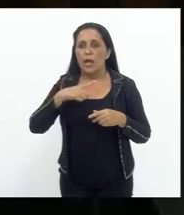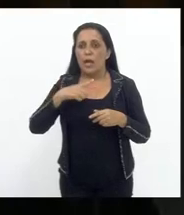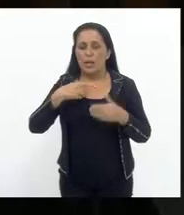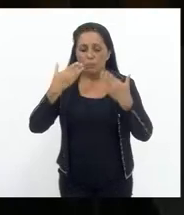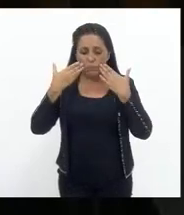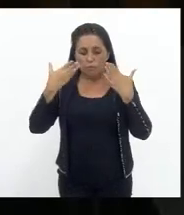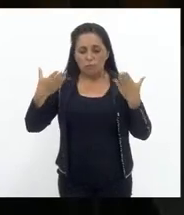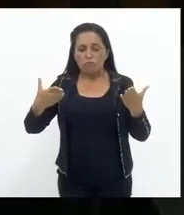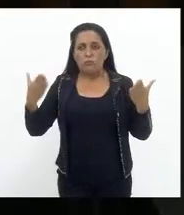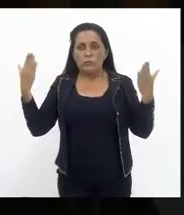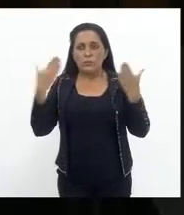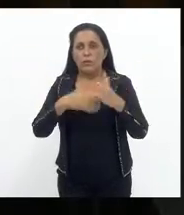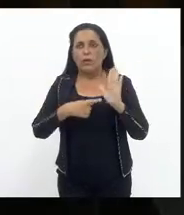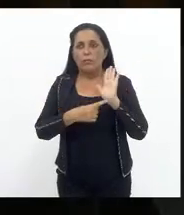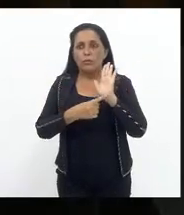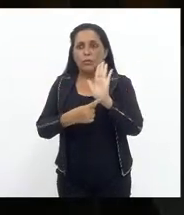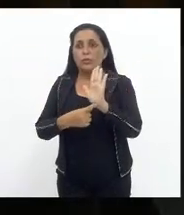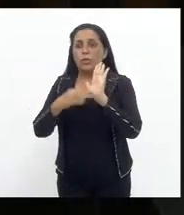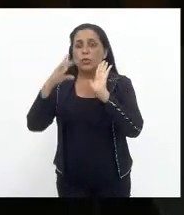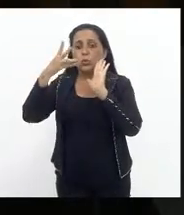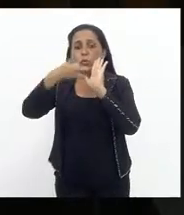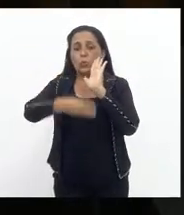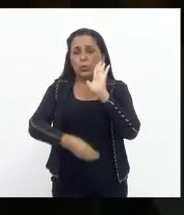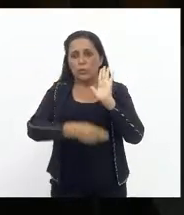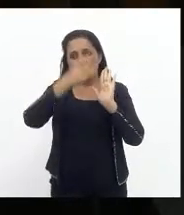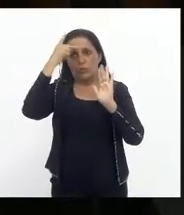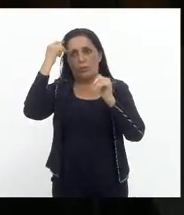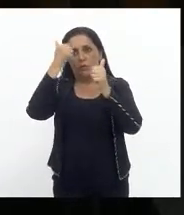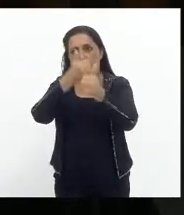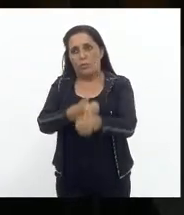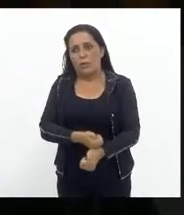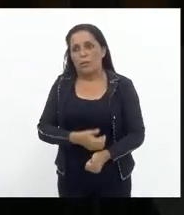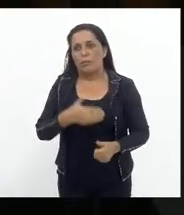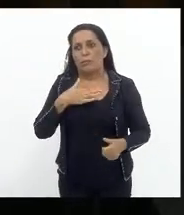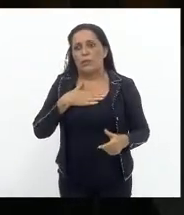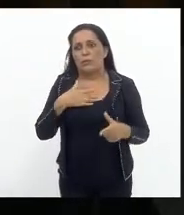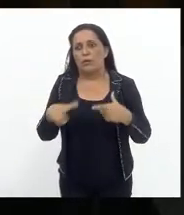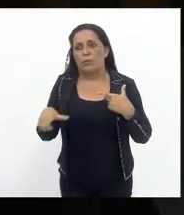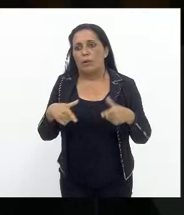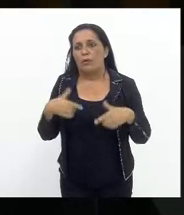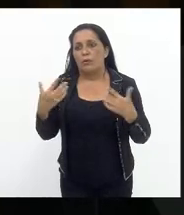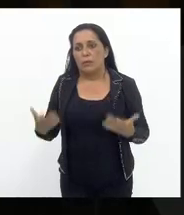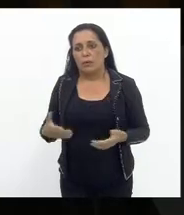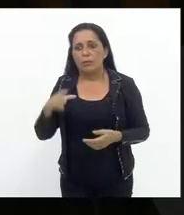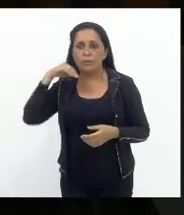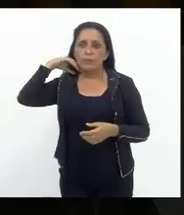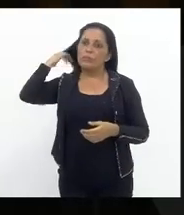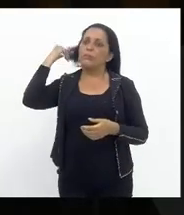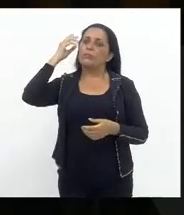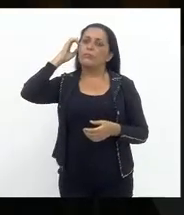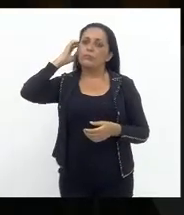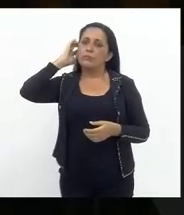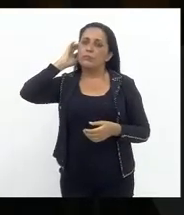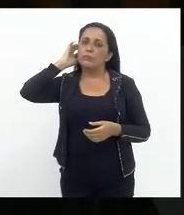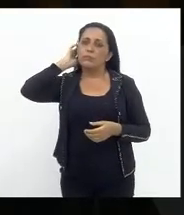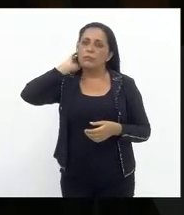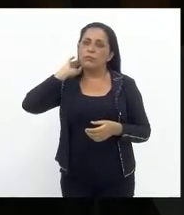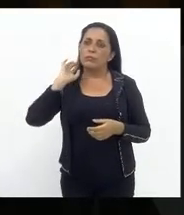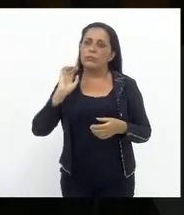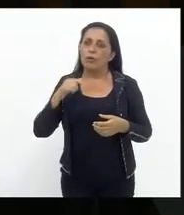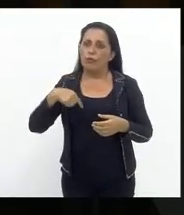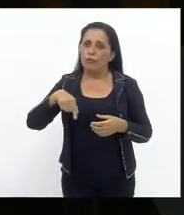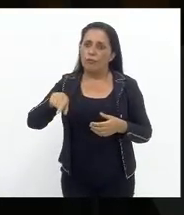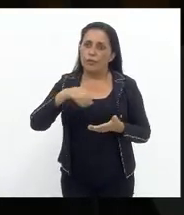dou satisfação a todos aqueles que acompanham o meu trabalho. Então, eu fui até o secretário